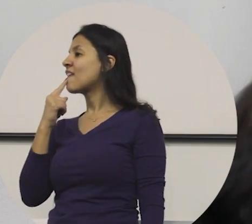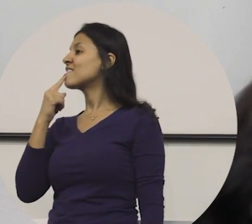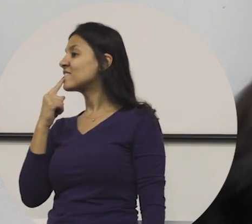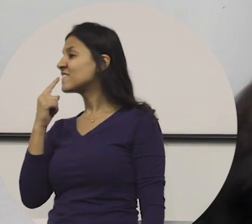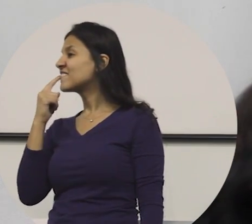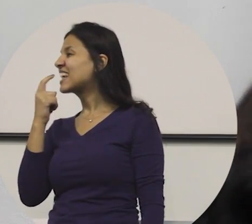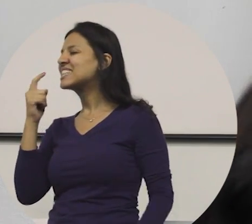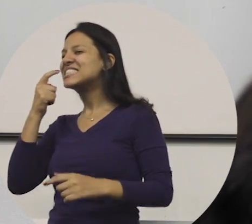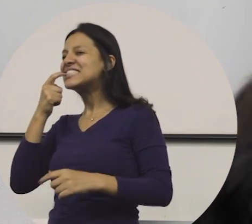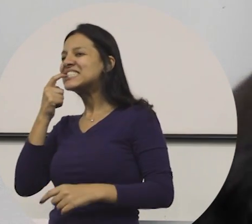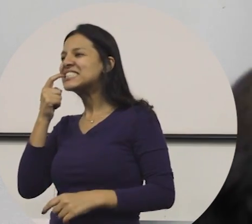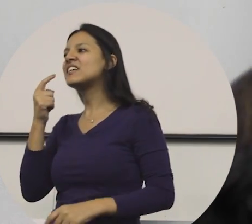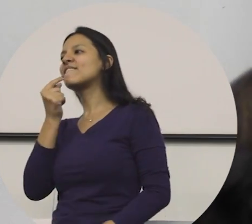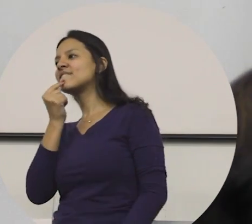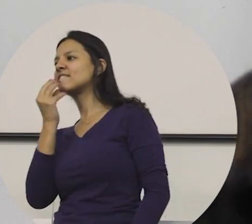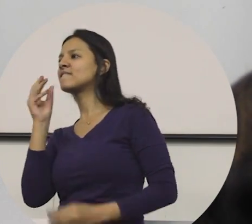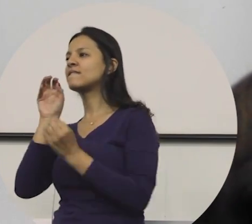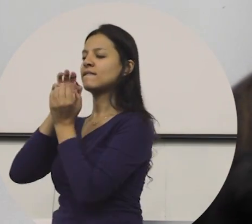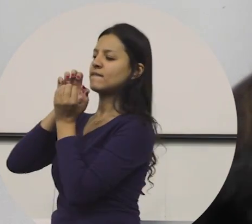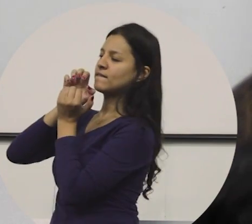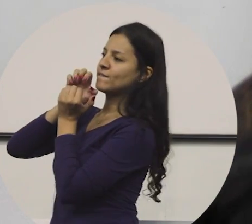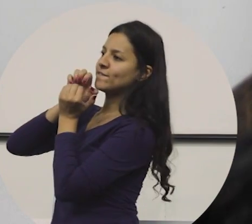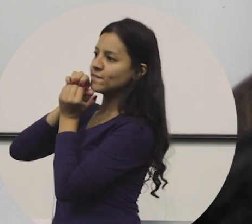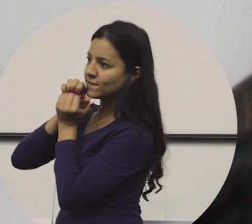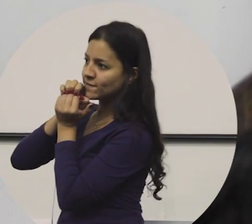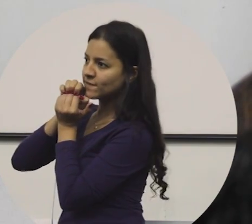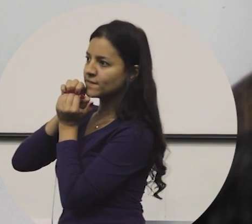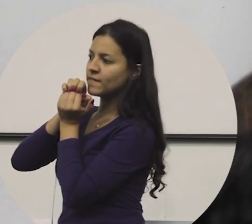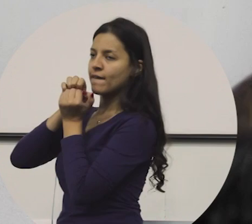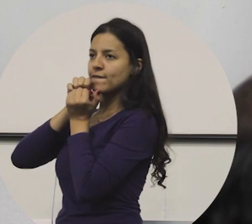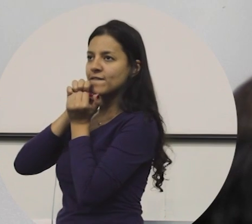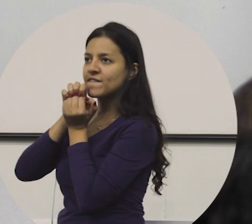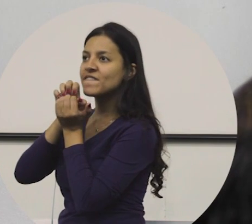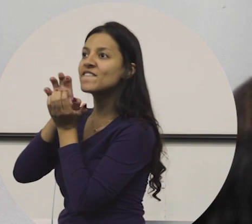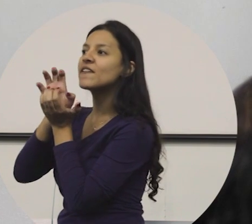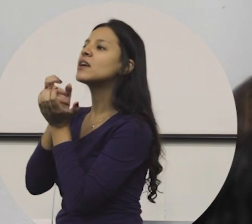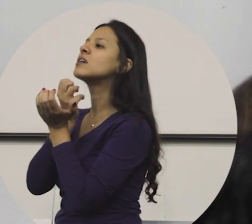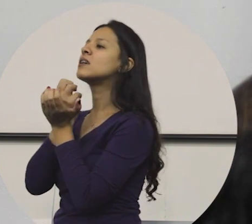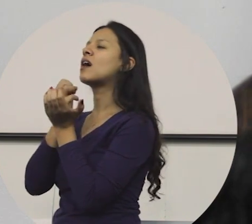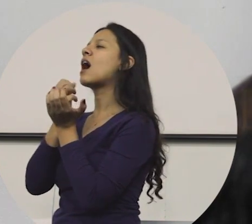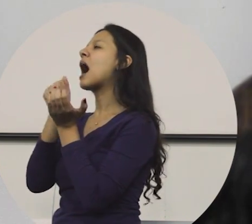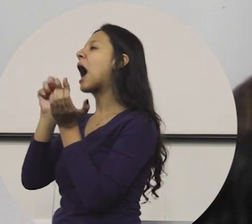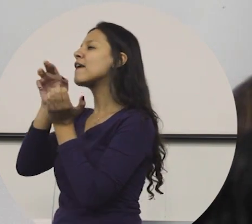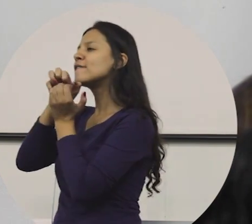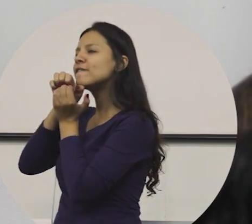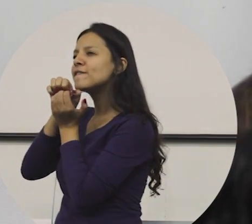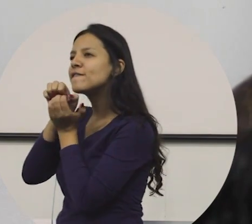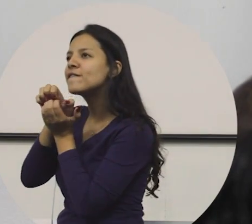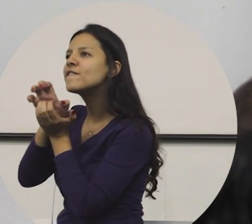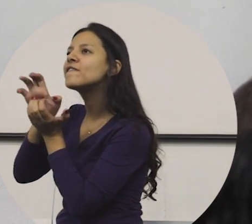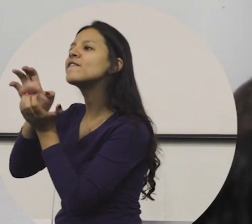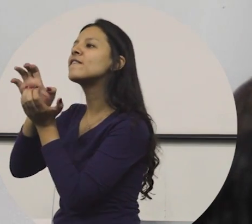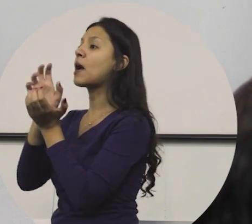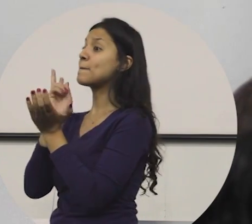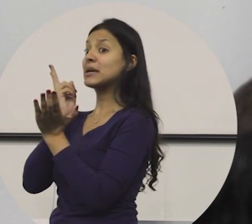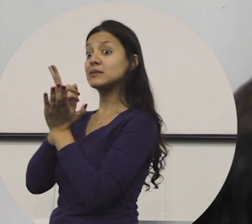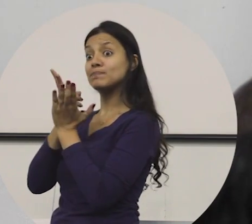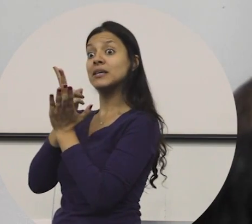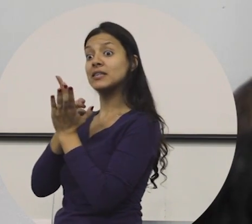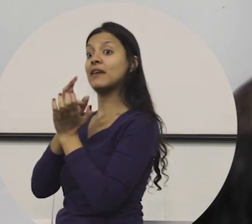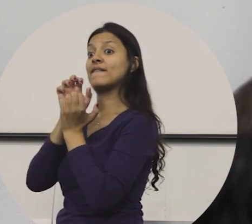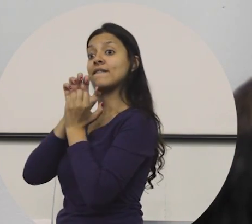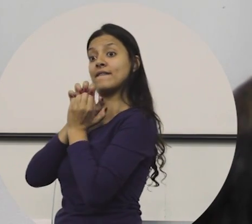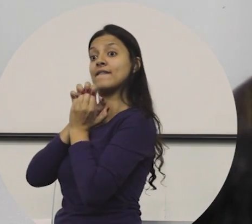encostado no dente. Ah, você tem que soltar o ar mantendo essa pressão do lábio